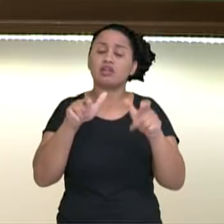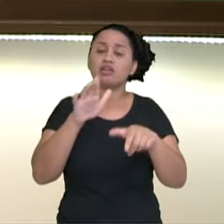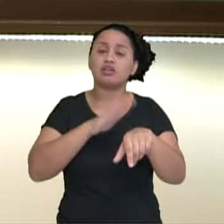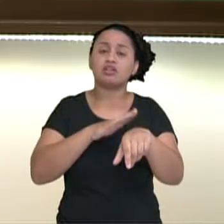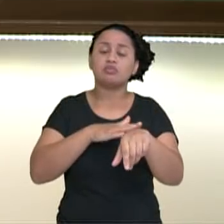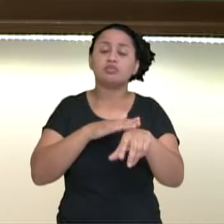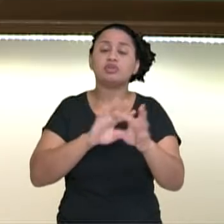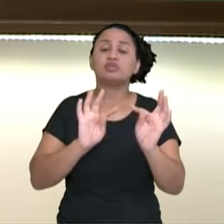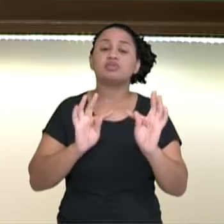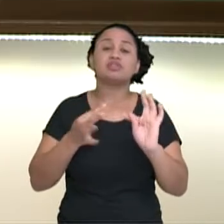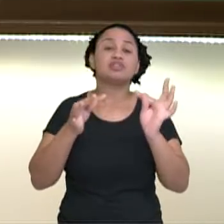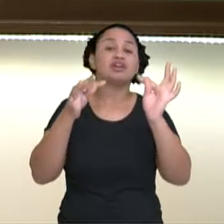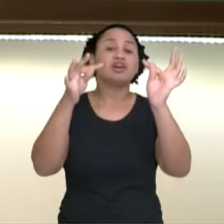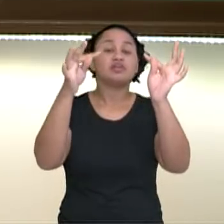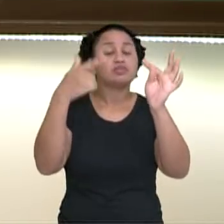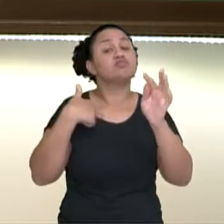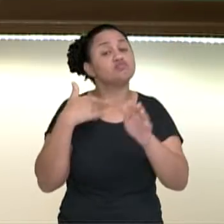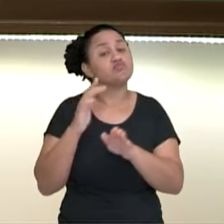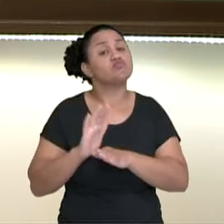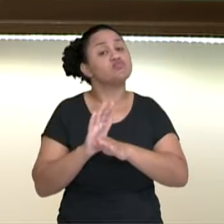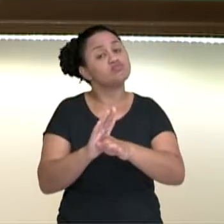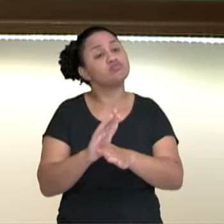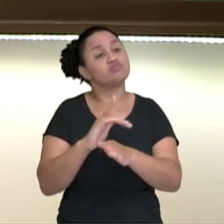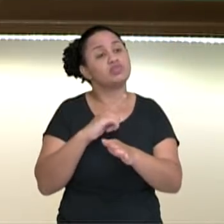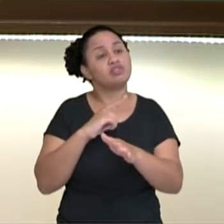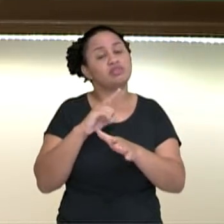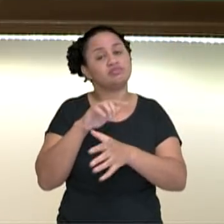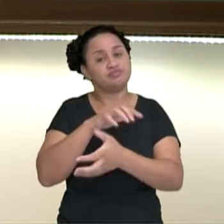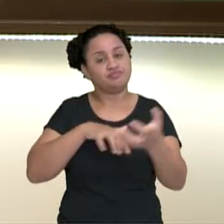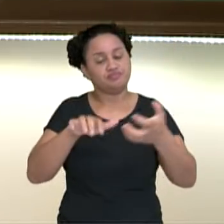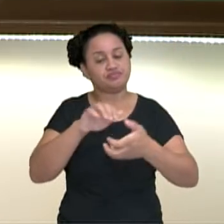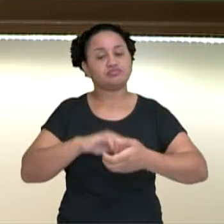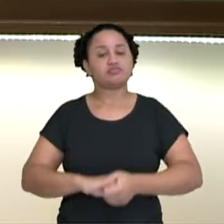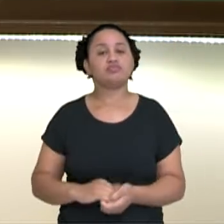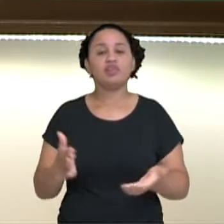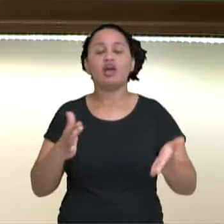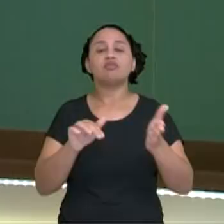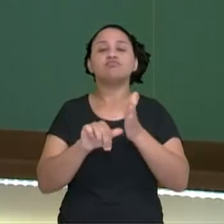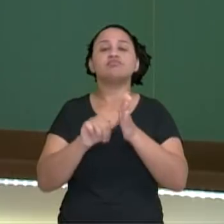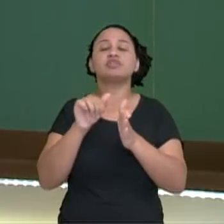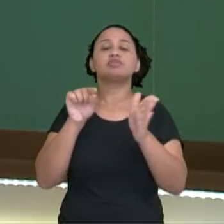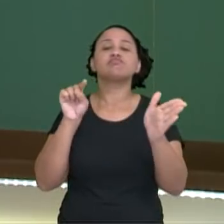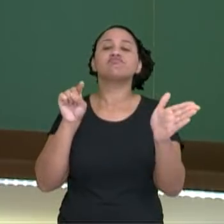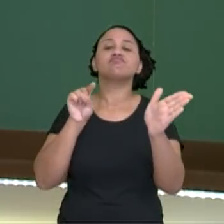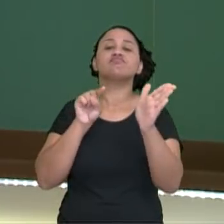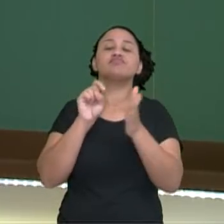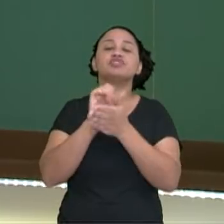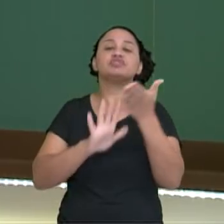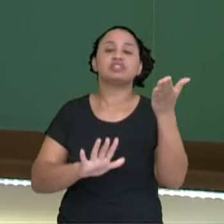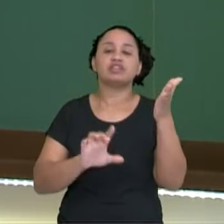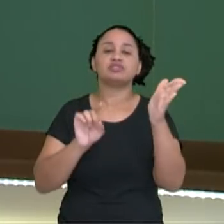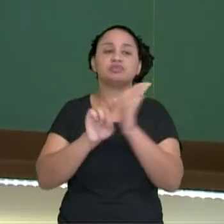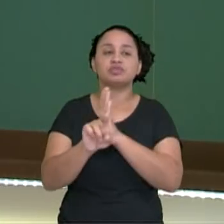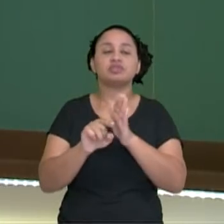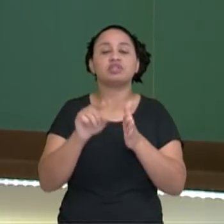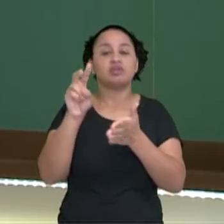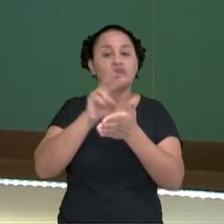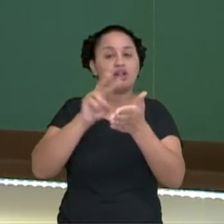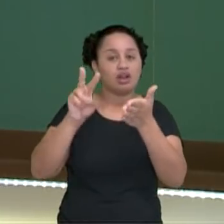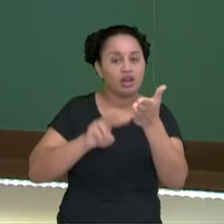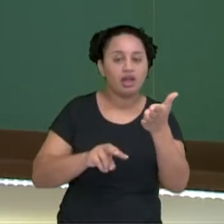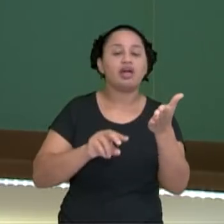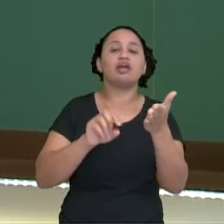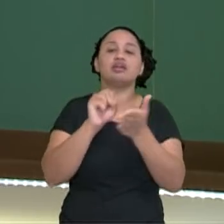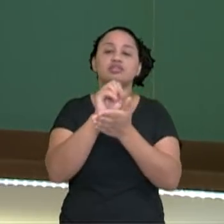momento, tecnológicas favoráveis. Temos aqui a nossa atividade. Leiam aí com atenção